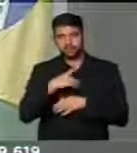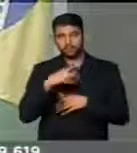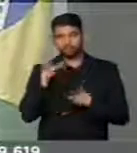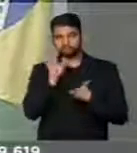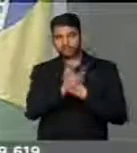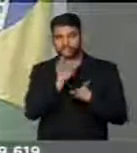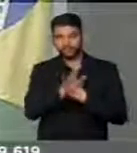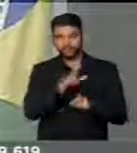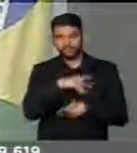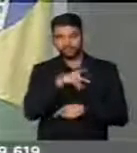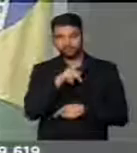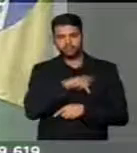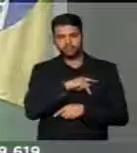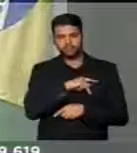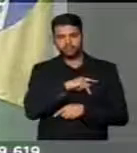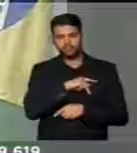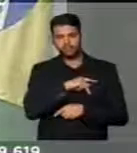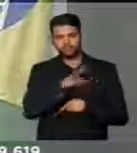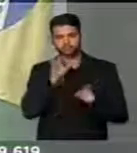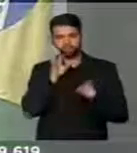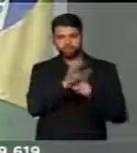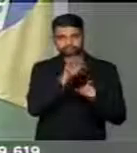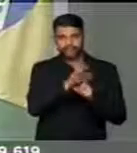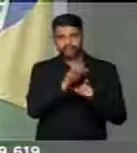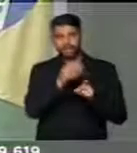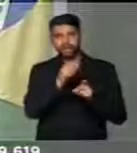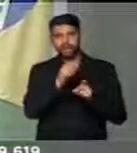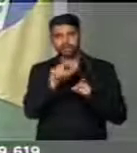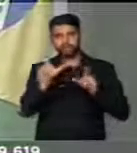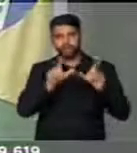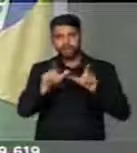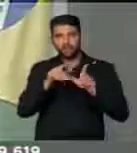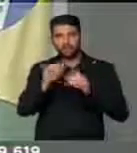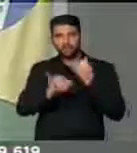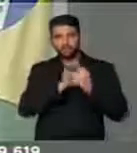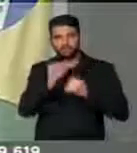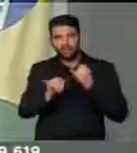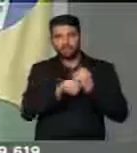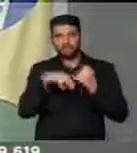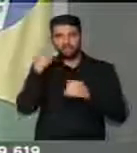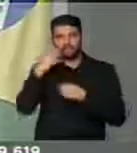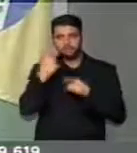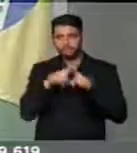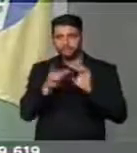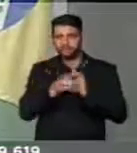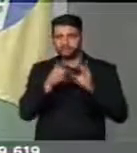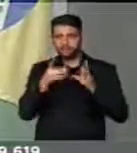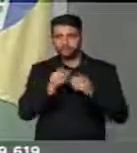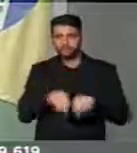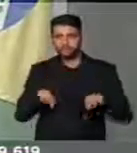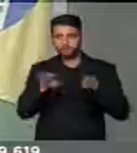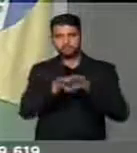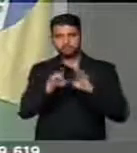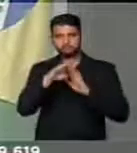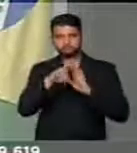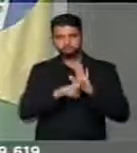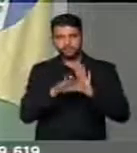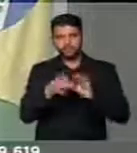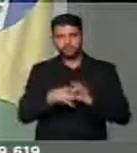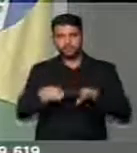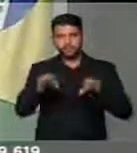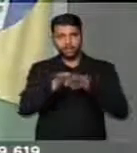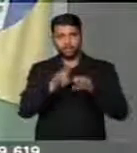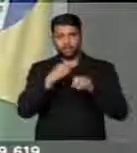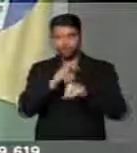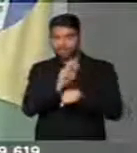atacam o Ministério Público, que atacam a imprensa livre, nós defendemos os princípios democráticos.